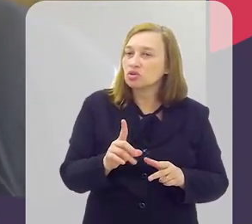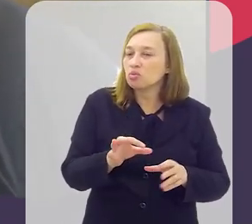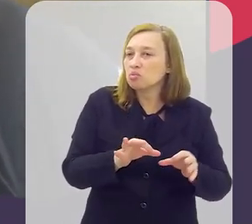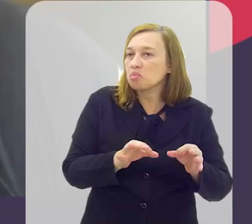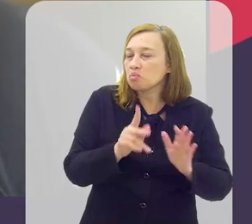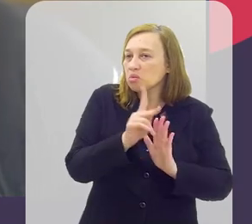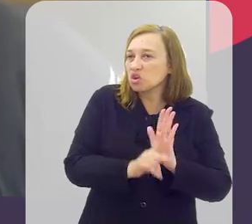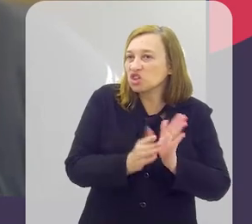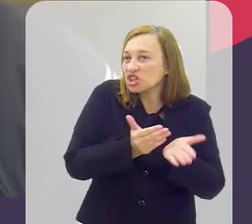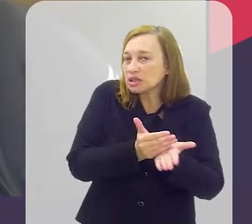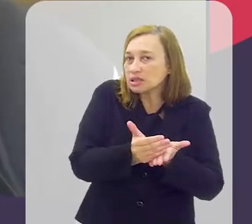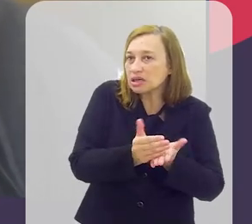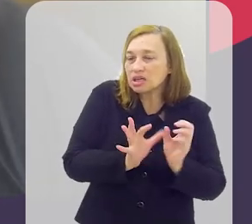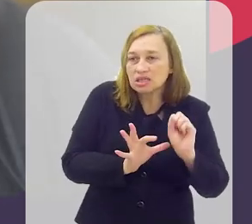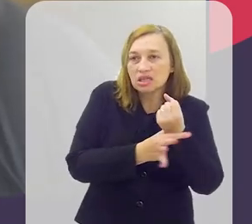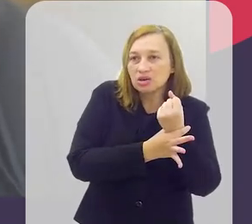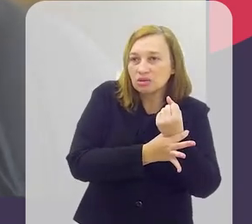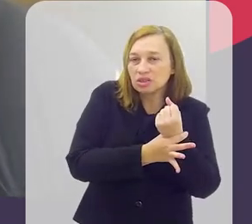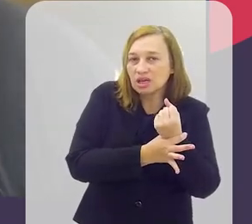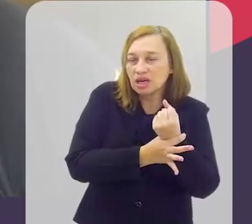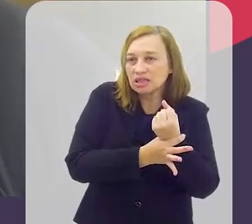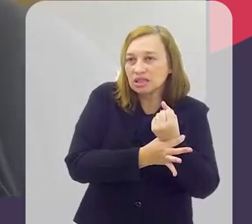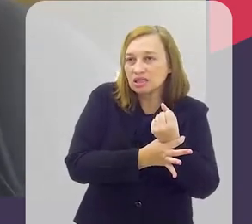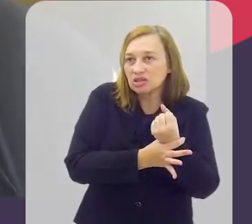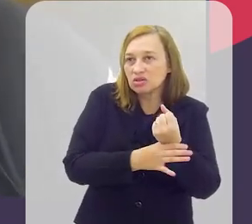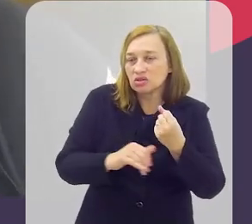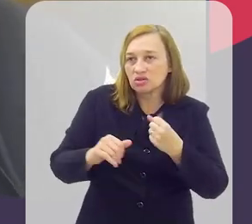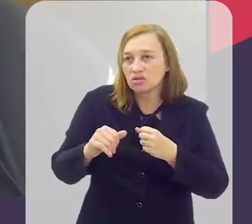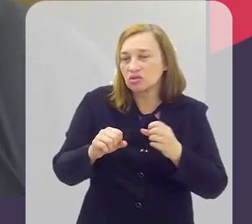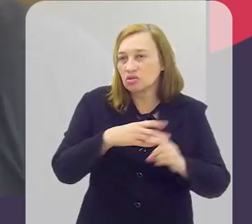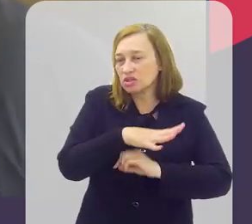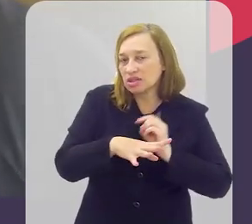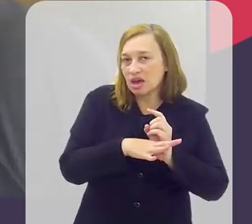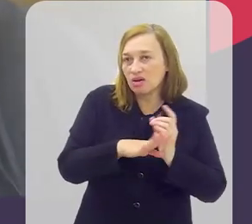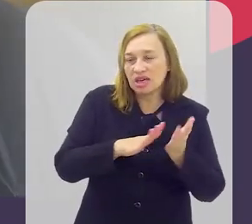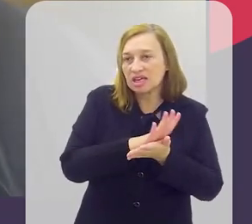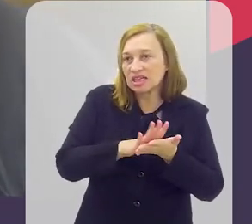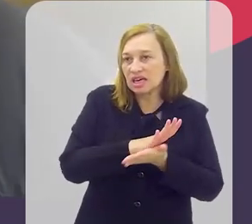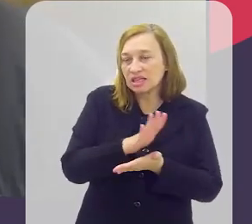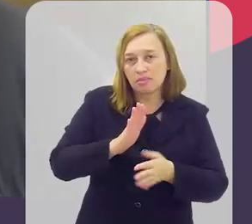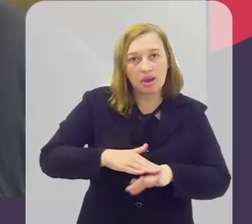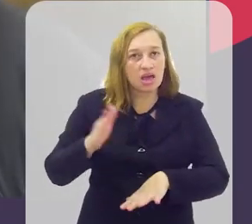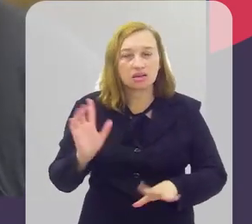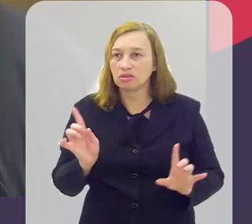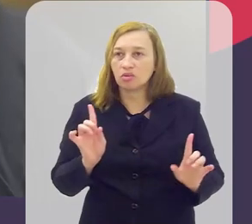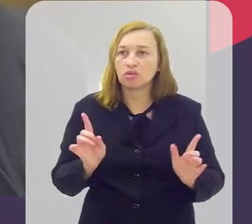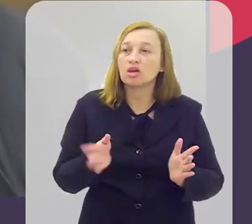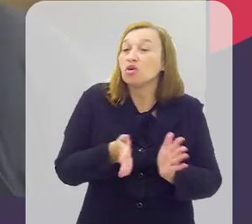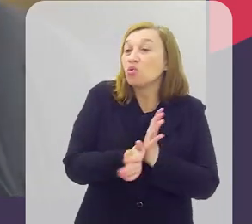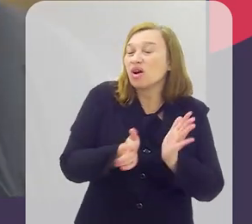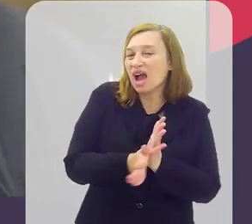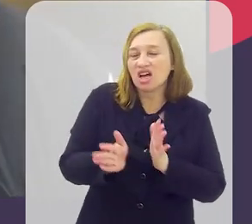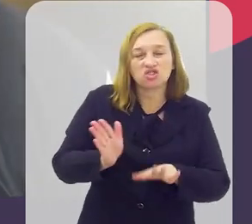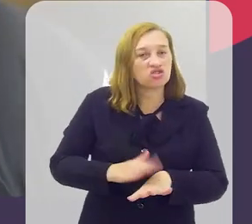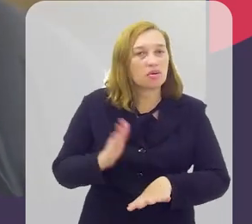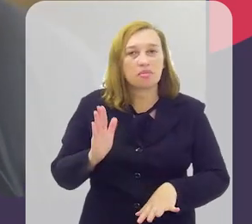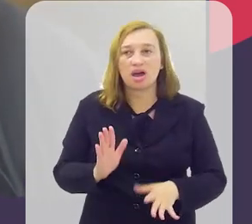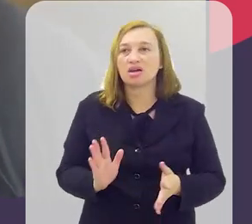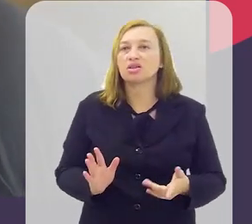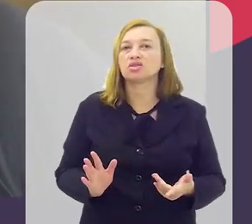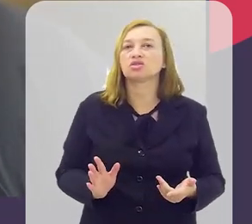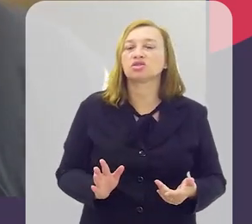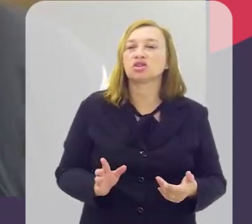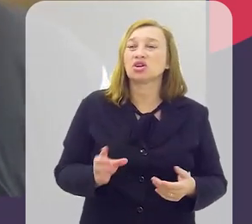seja do projeto inicial, que era Seguridade Social e nada mais, porque seria só mais um custo para os entregadores, eles já ganham mal, não ia